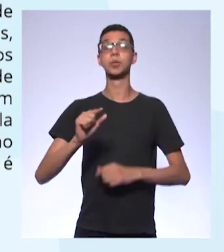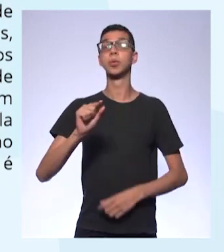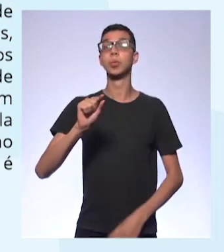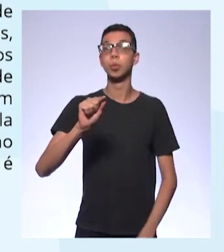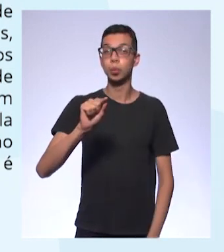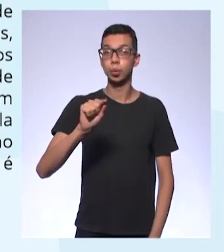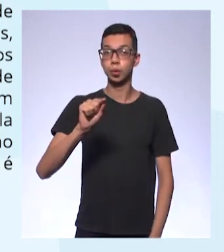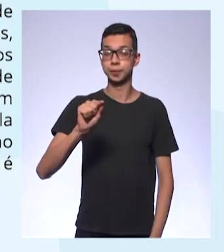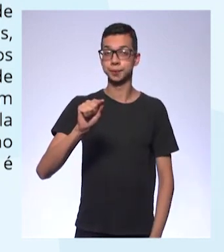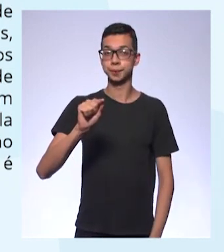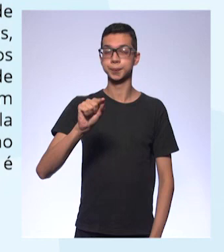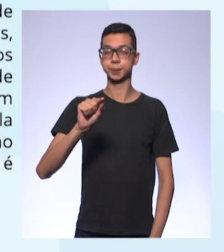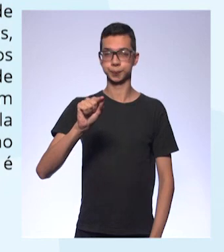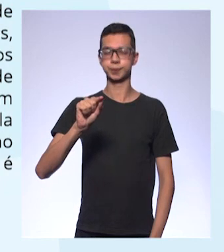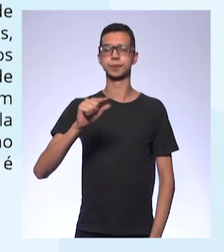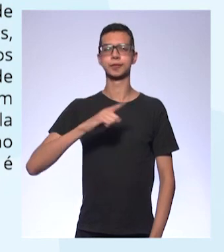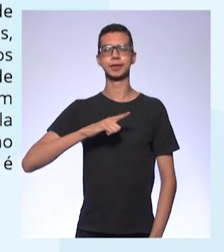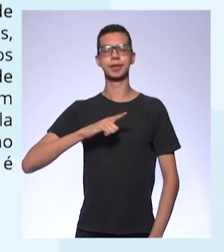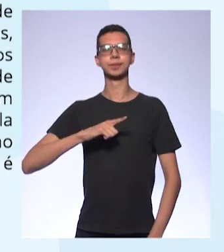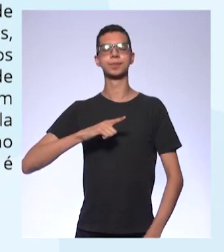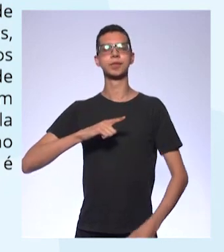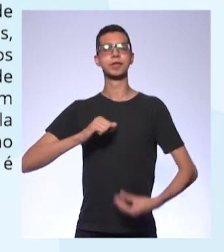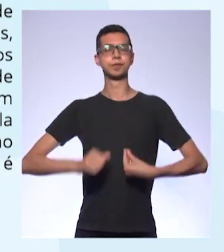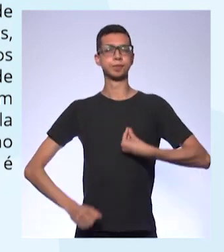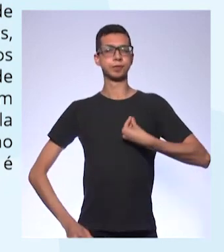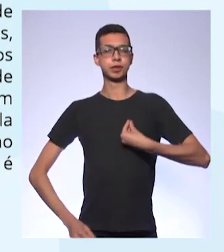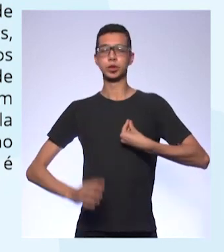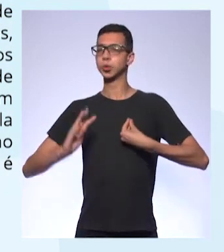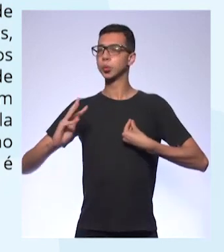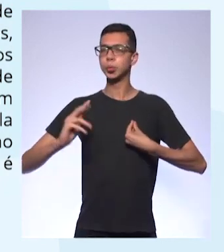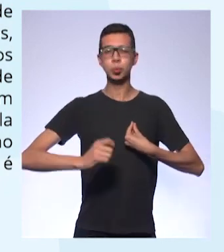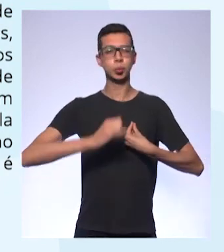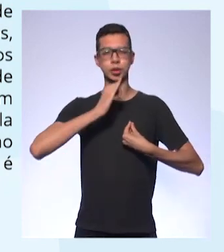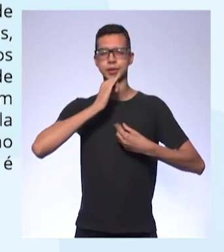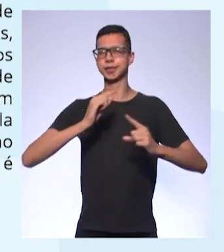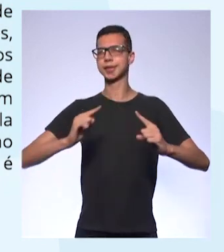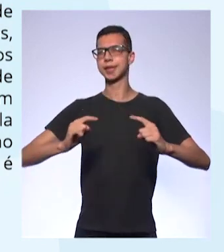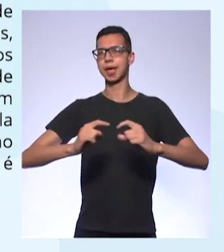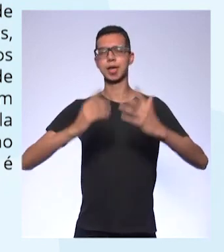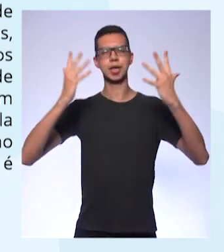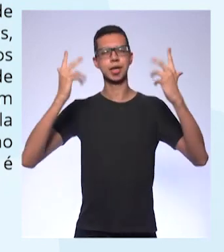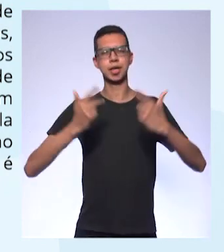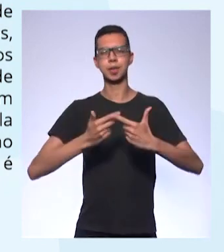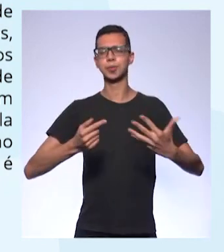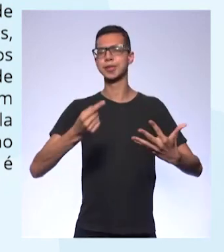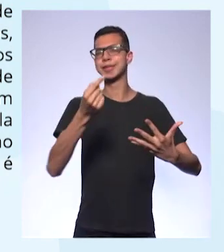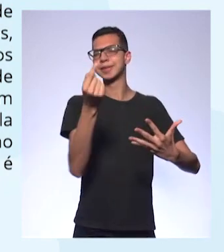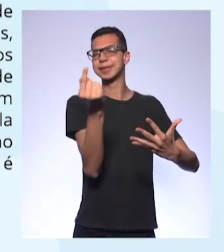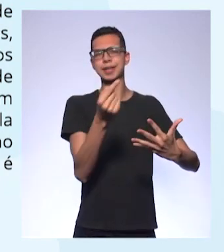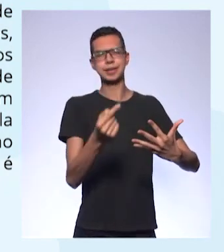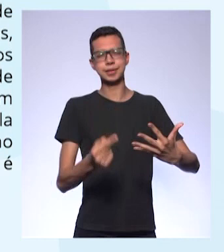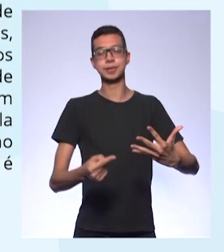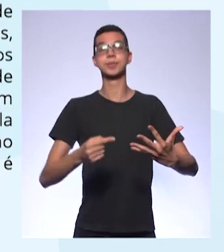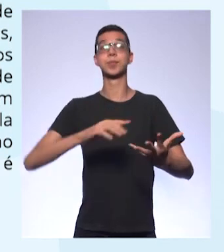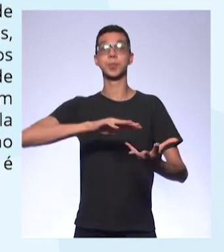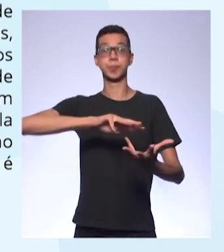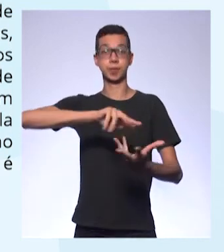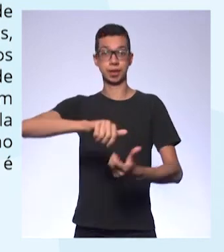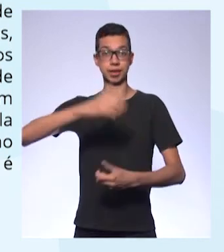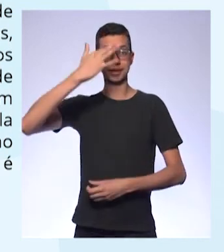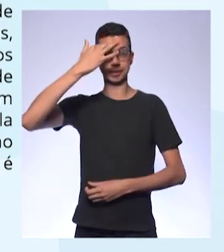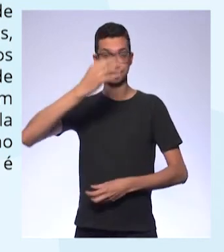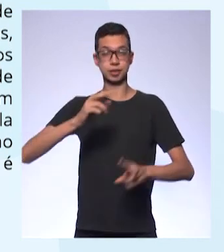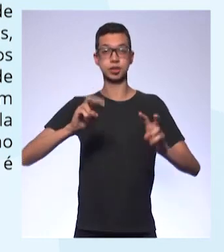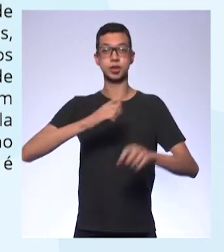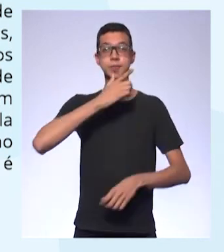variabilidade de organismos vivos de todas as origens, compreendendo, dentre outros, os ecossistemas terrestres, marinhos